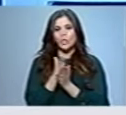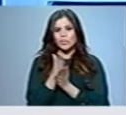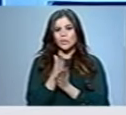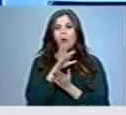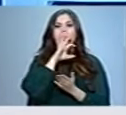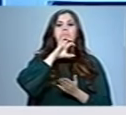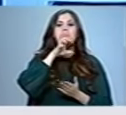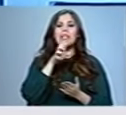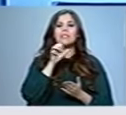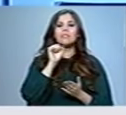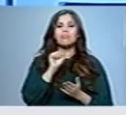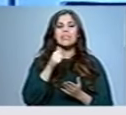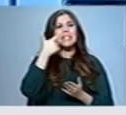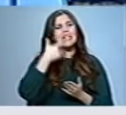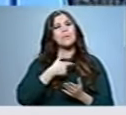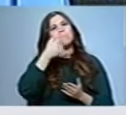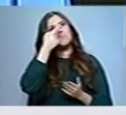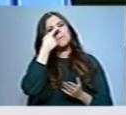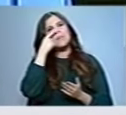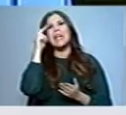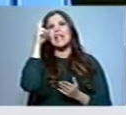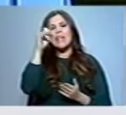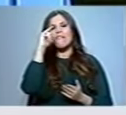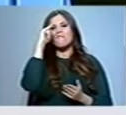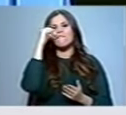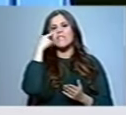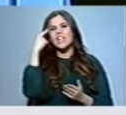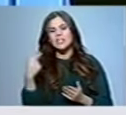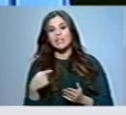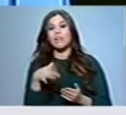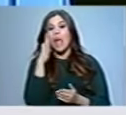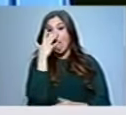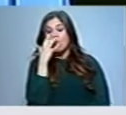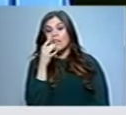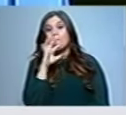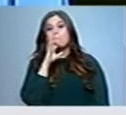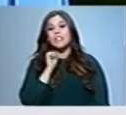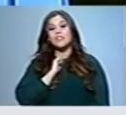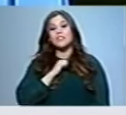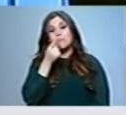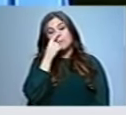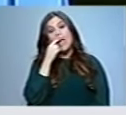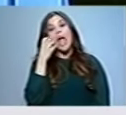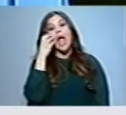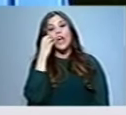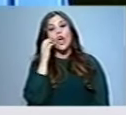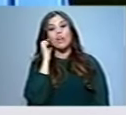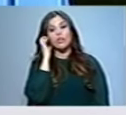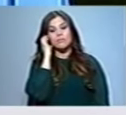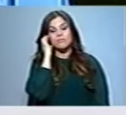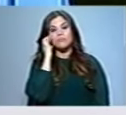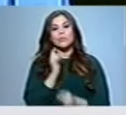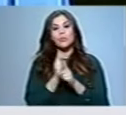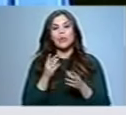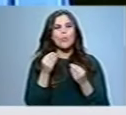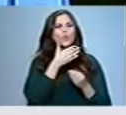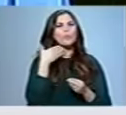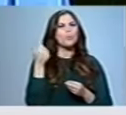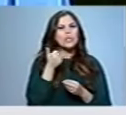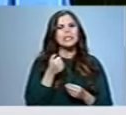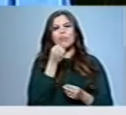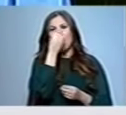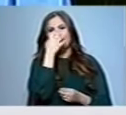país no qual eu mais gosto de viajar. Em África, o meu país preferido foi Angola, porque além de ser bastante bonito, as pessoas também me trataram muito bem.